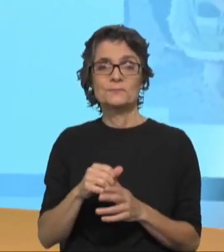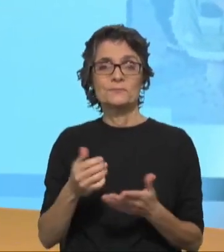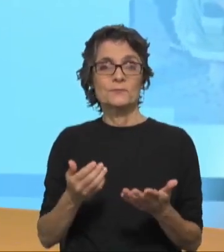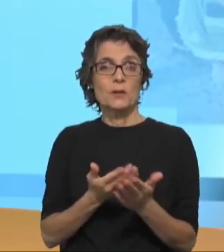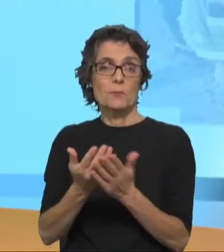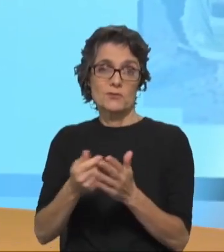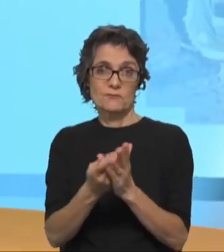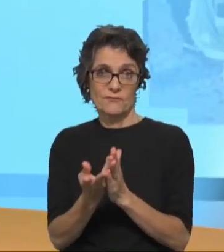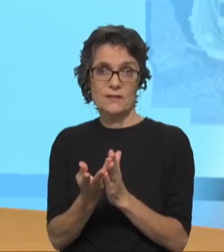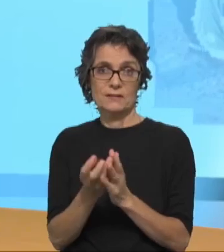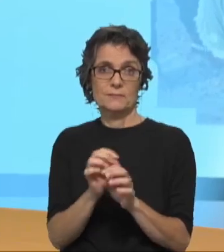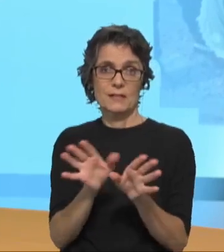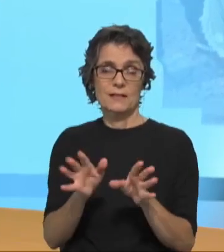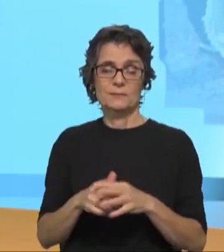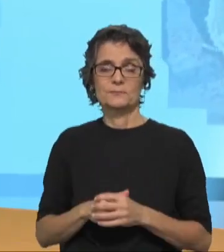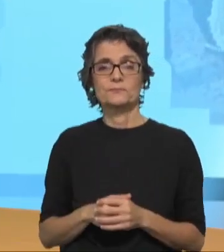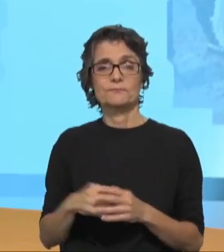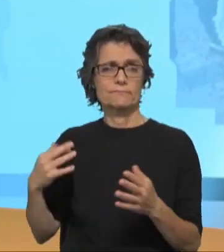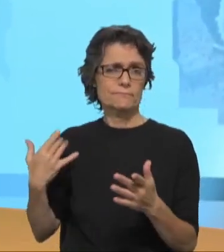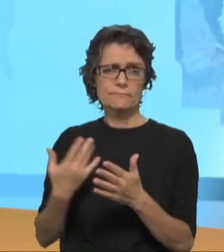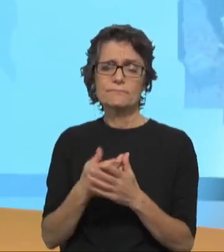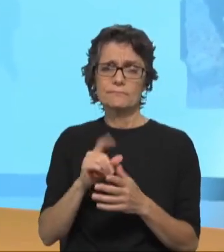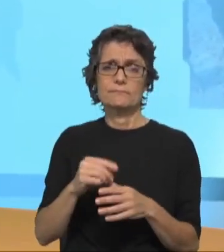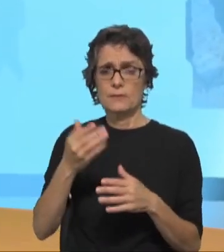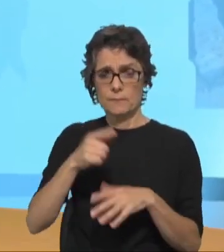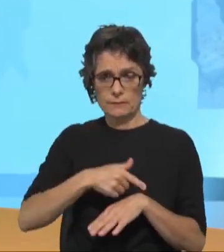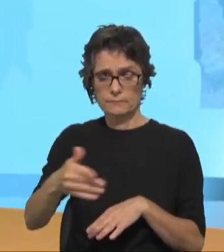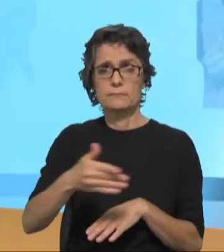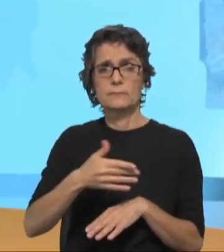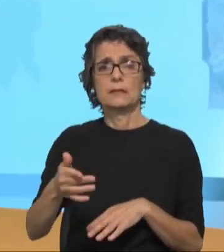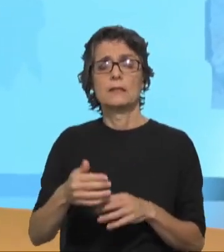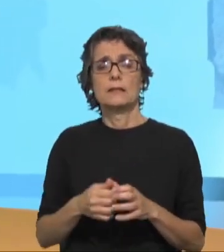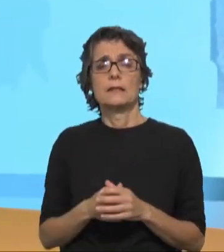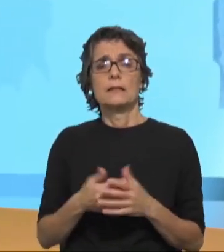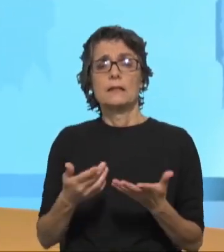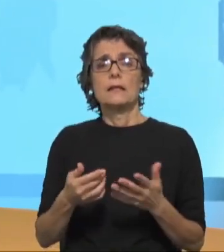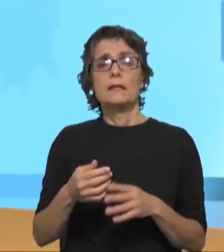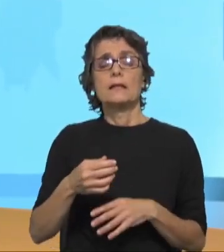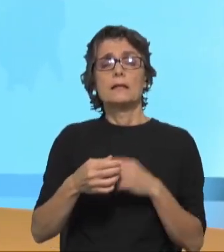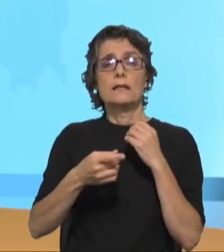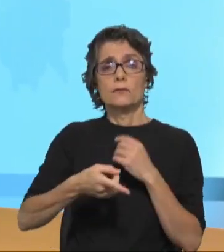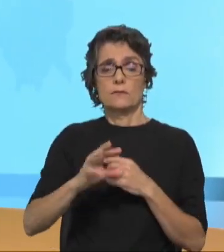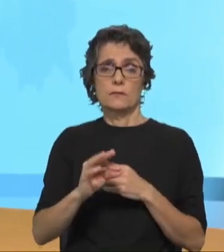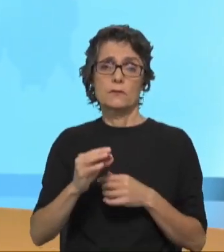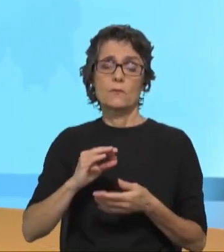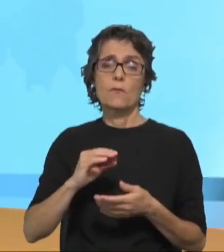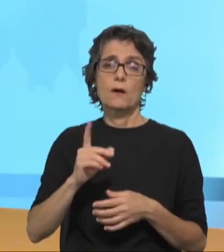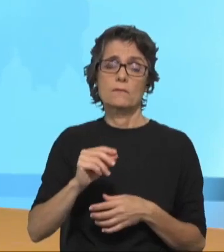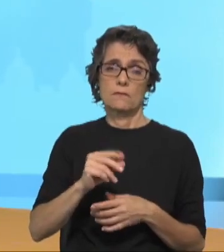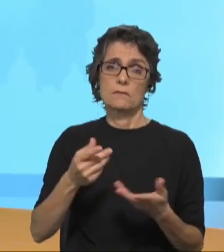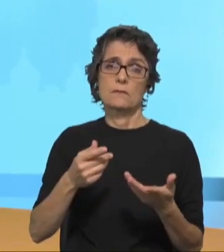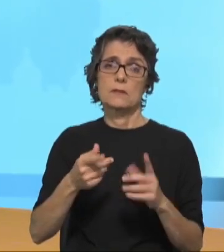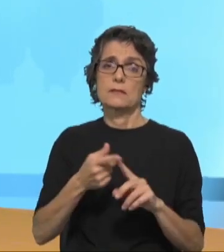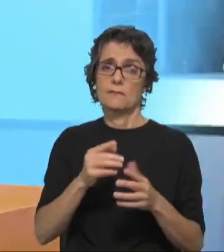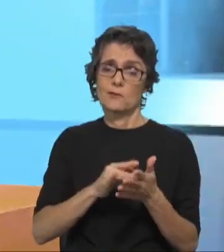propondo também ao longo dos seus anos e concretamente nesta edição mais recente, a 94ª edição da Feira do Livro. Nuno André,